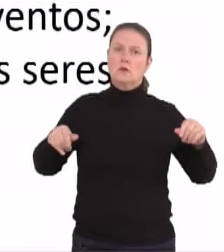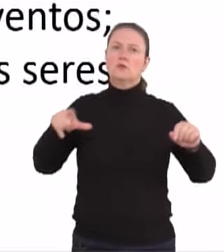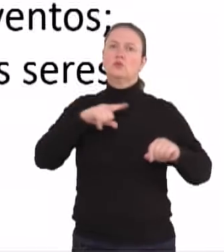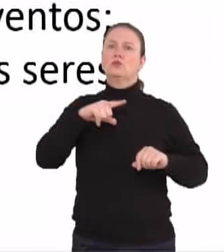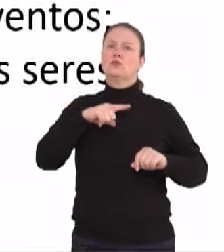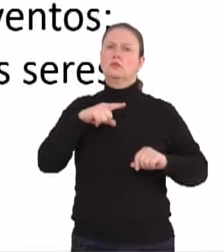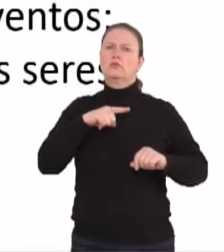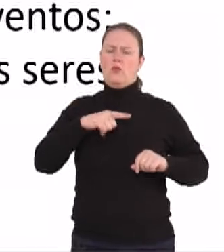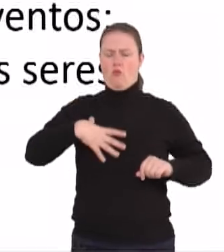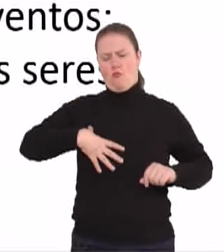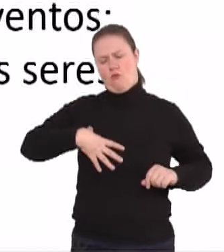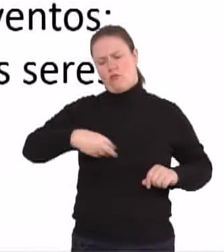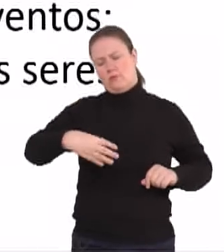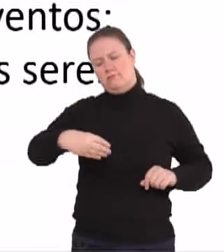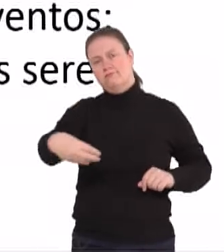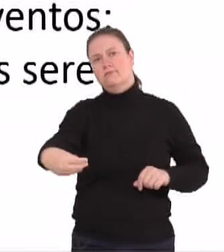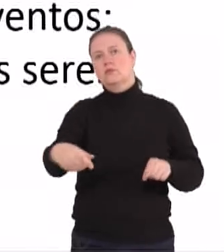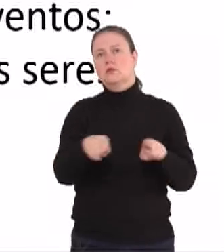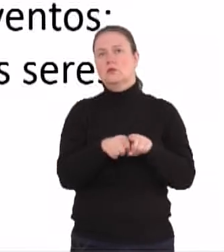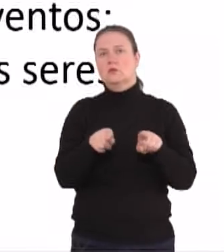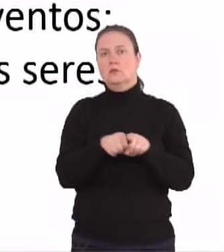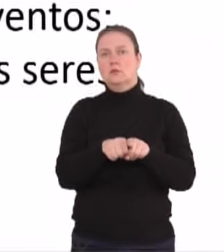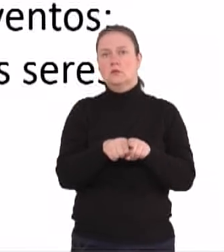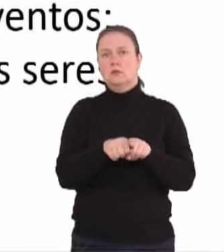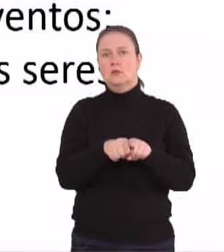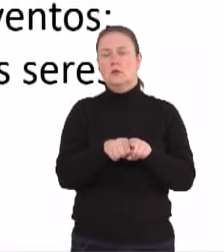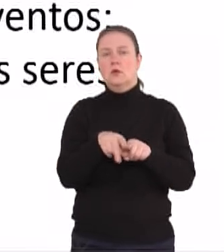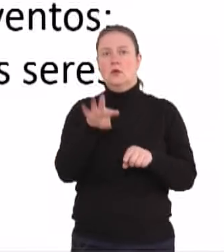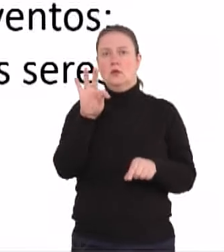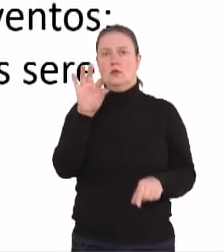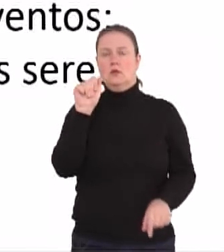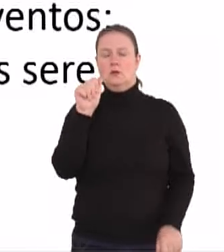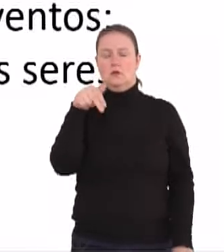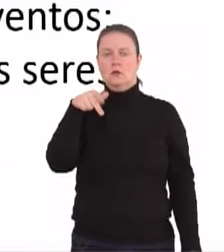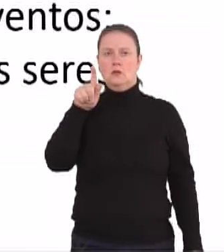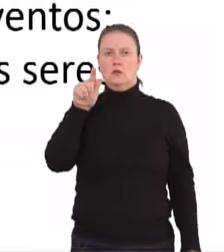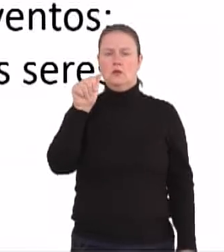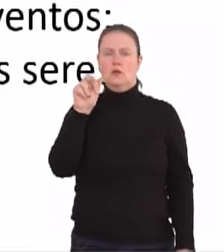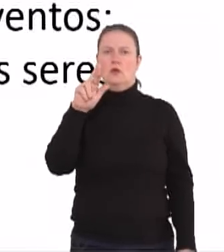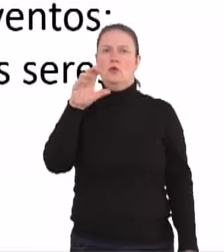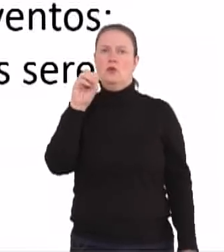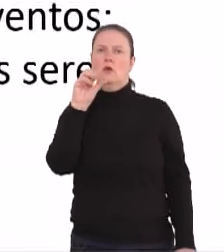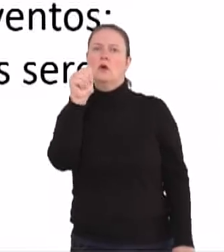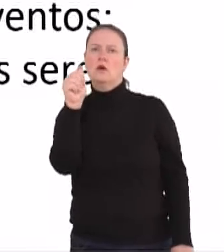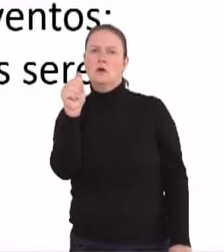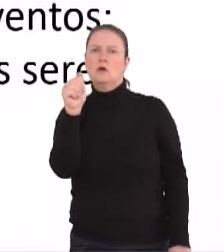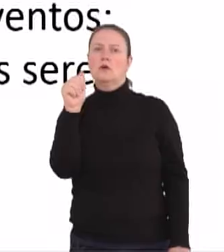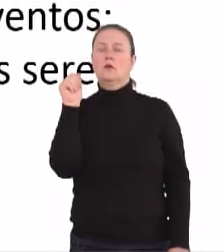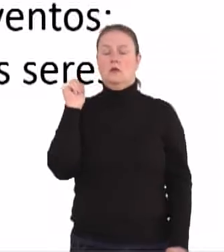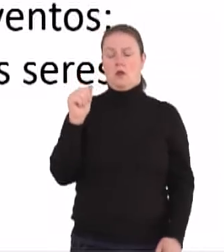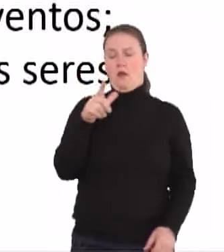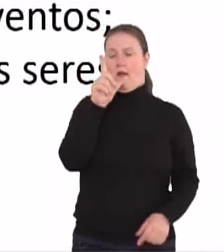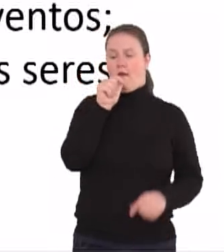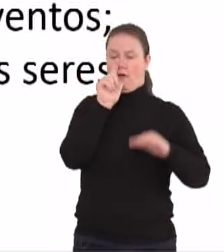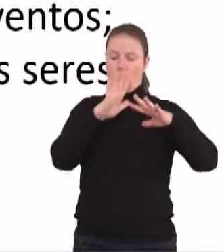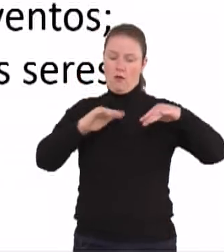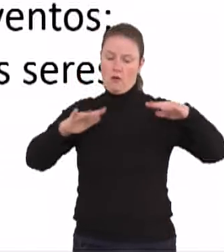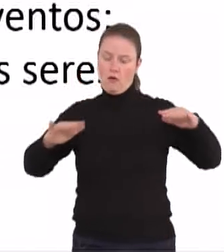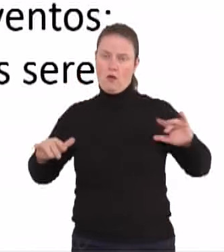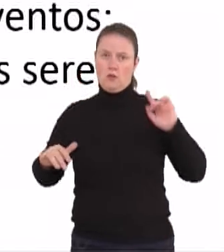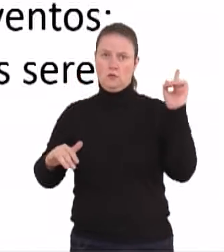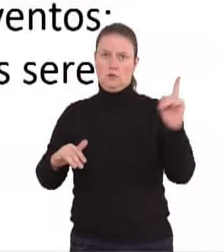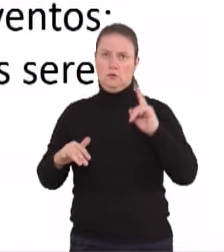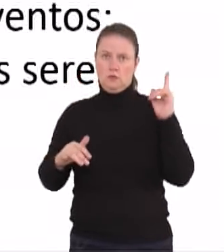tiveram muitos filhos. Tangaroa, deus das águas, Tani, deus das florestas,